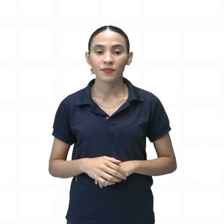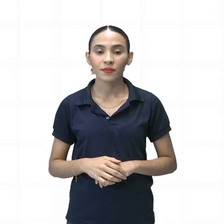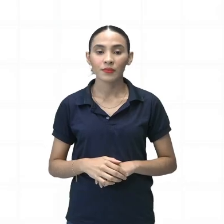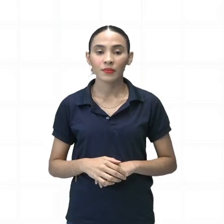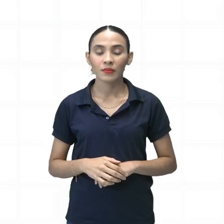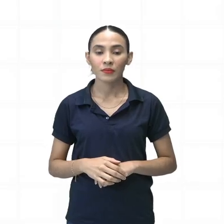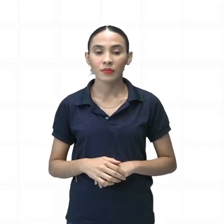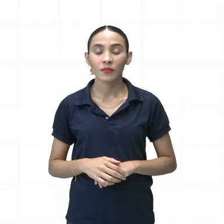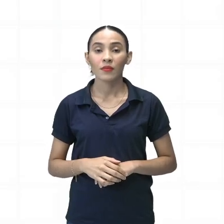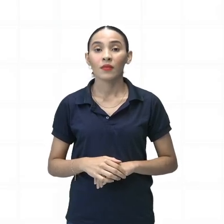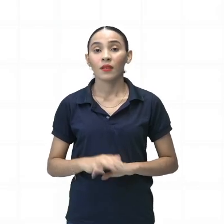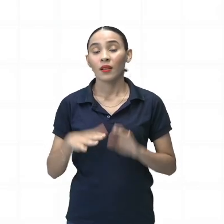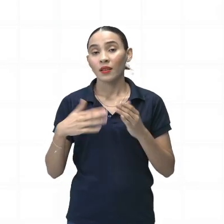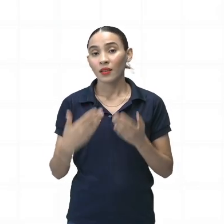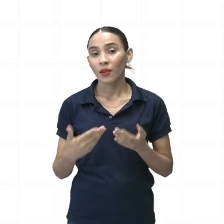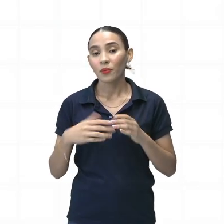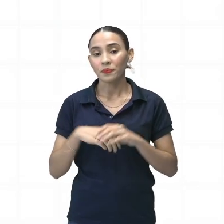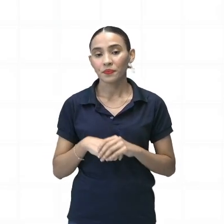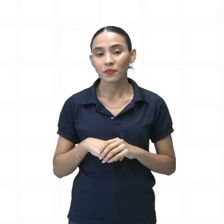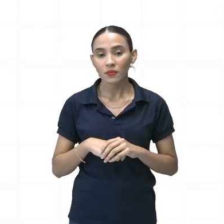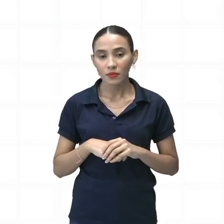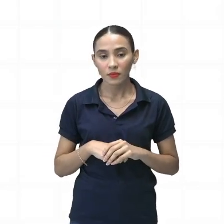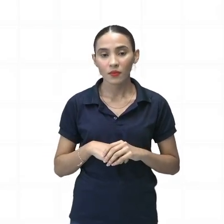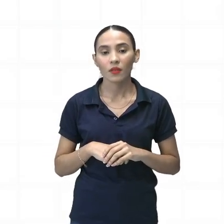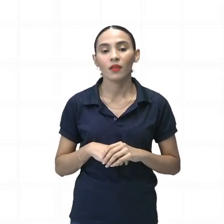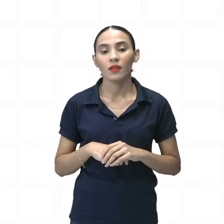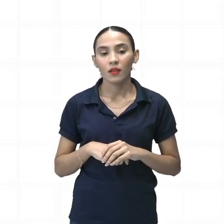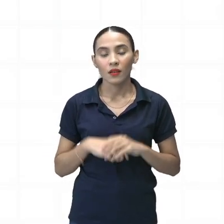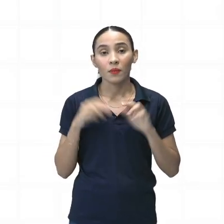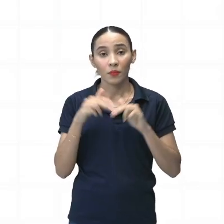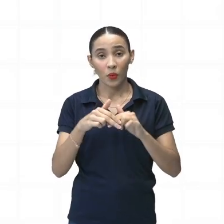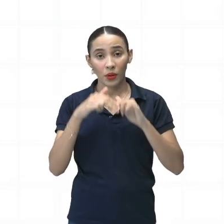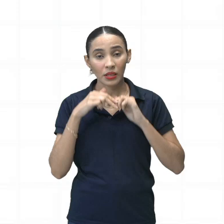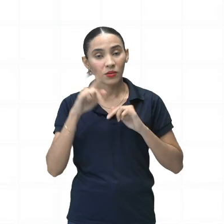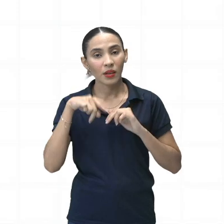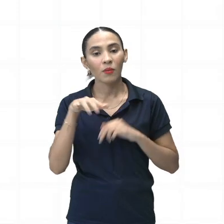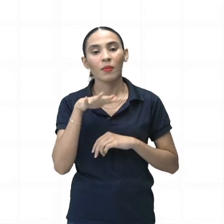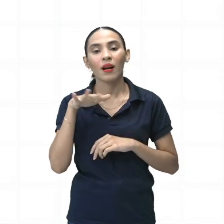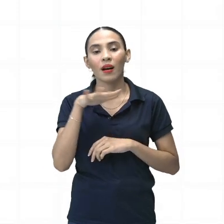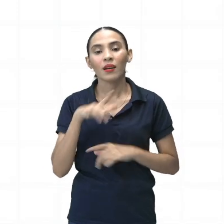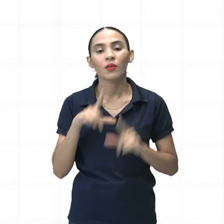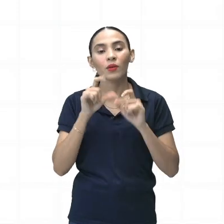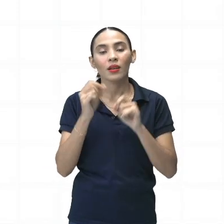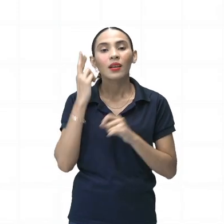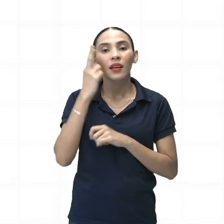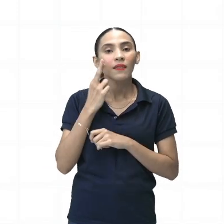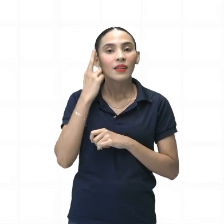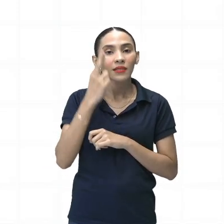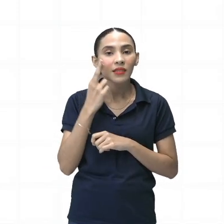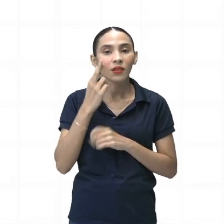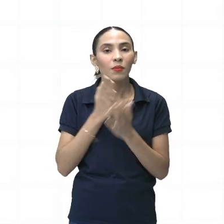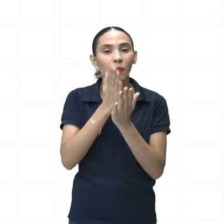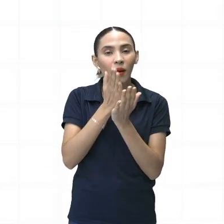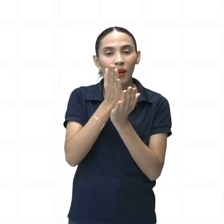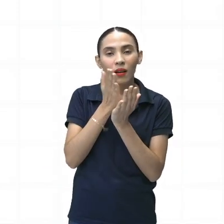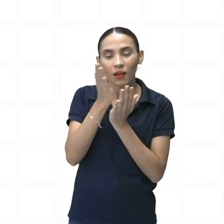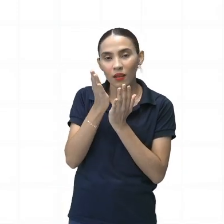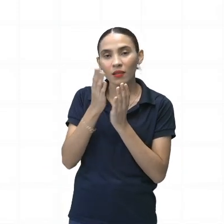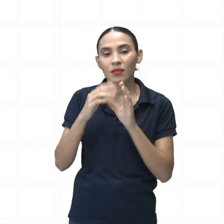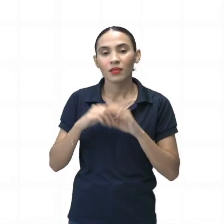E aqui você pode pensar como é que, professor, eu posso fazer a relação entre bioética e ética?